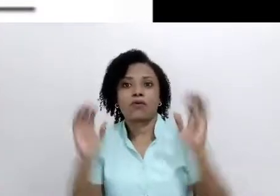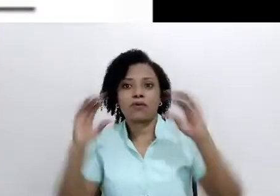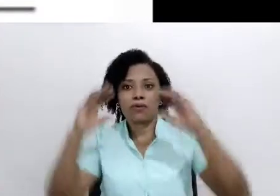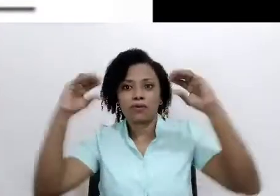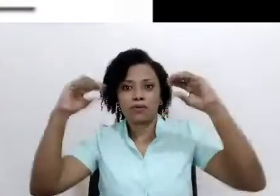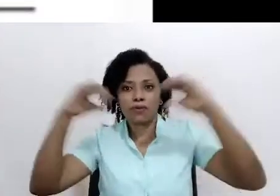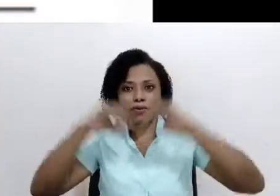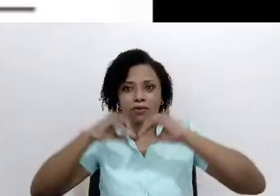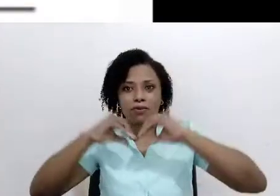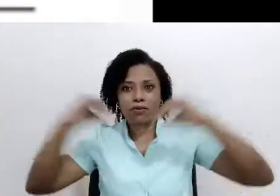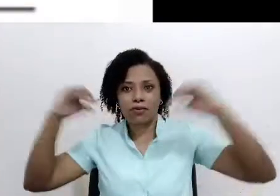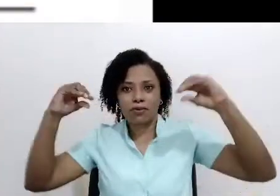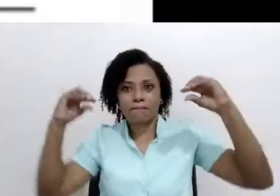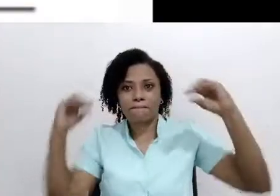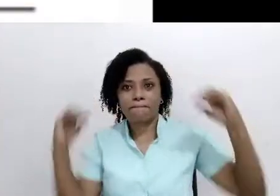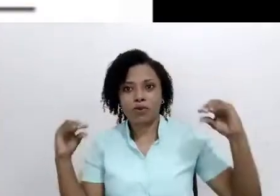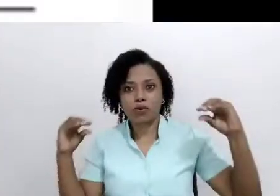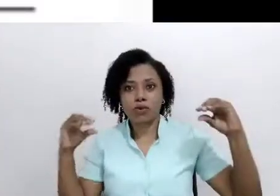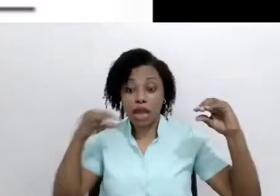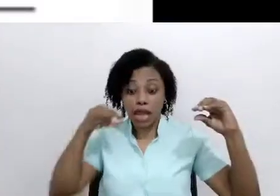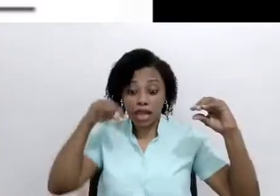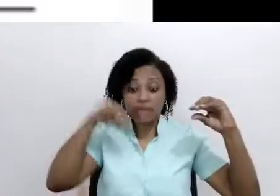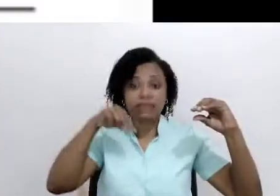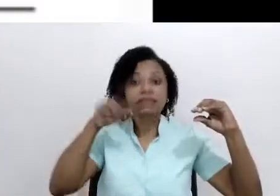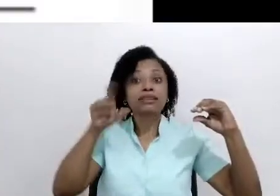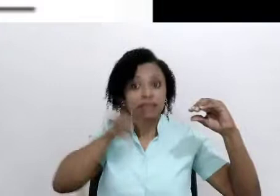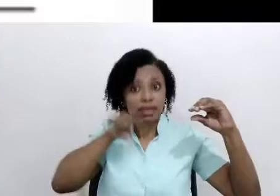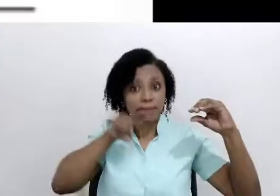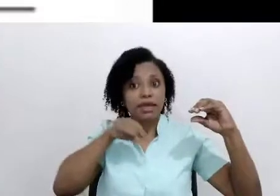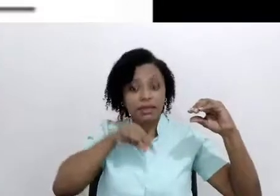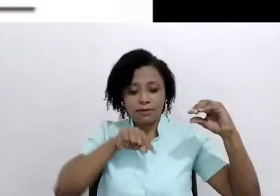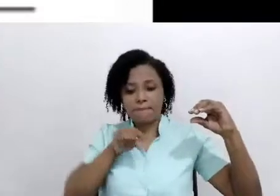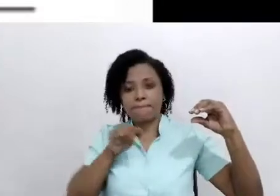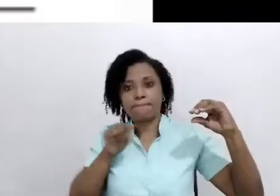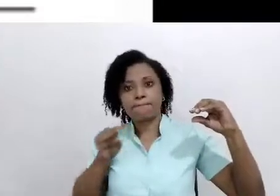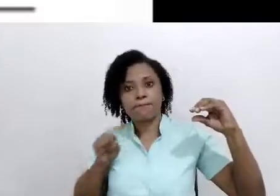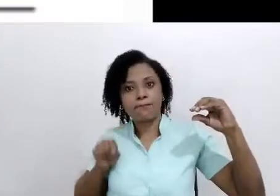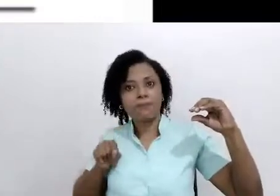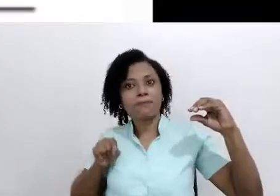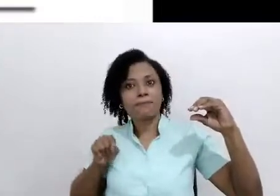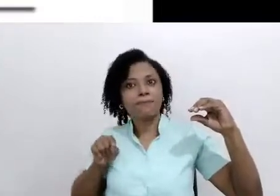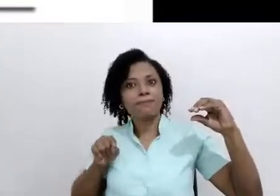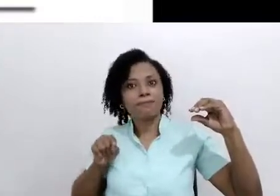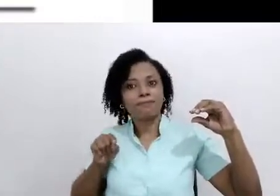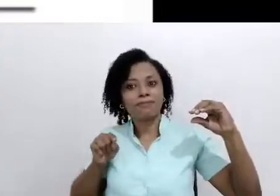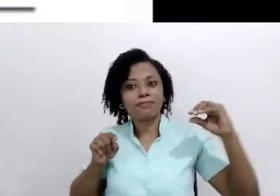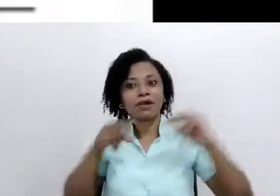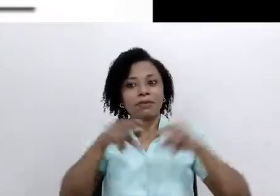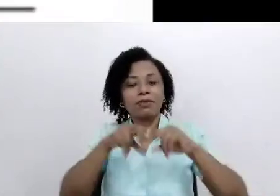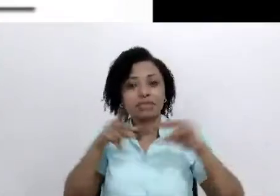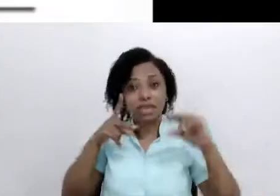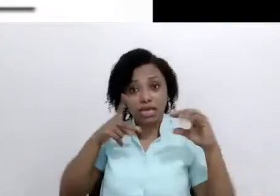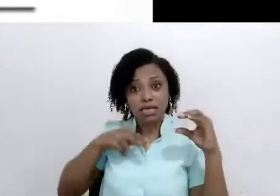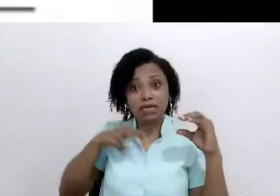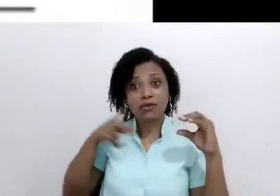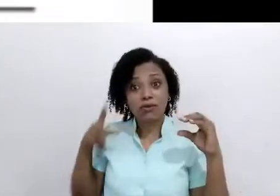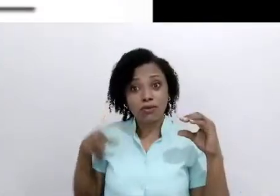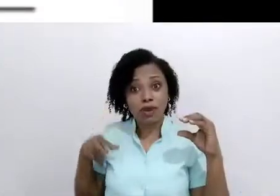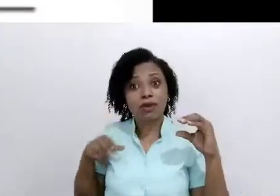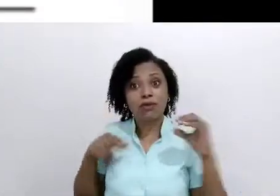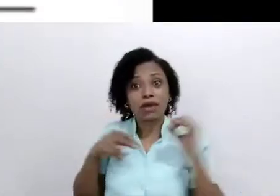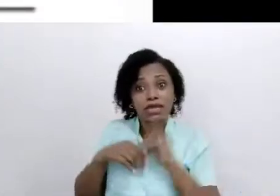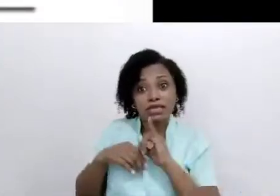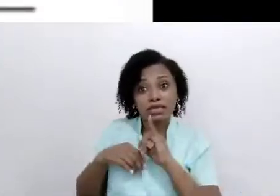aberto, o raio refletido também seria formado um pouco mais aberto, onde esses dois ângulos seriam